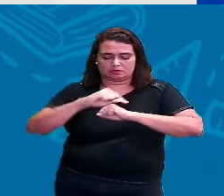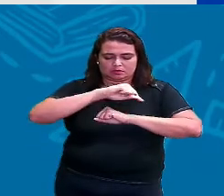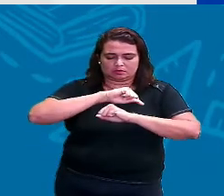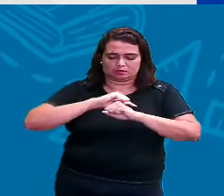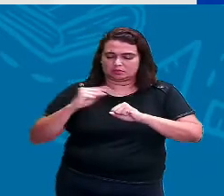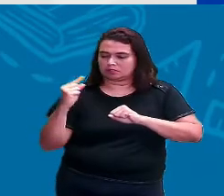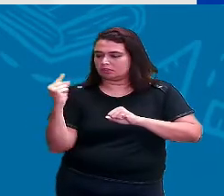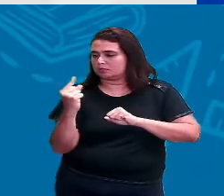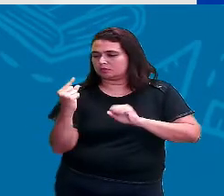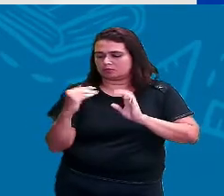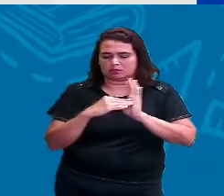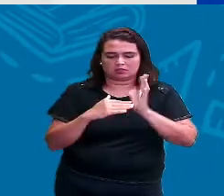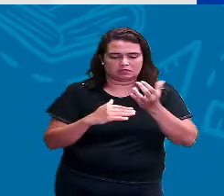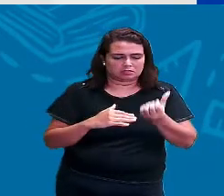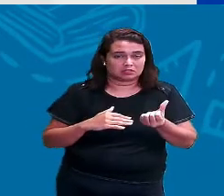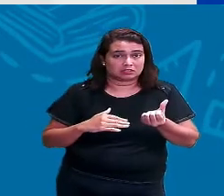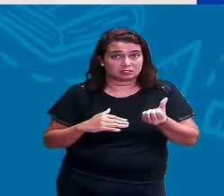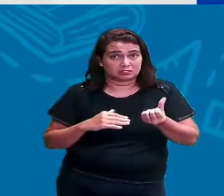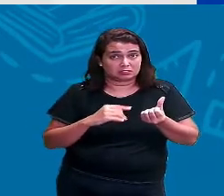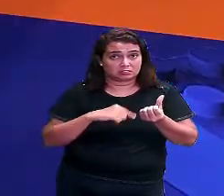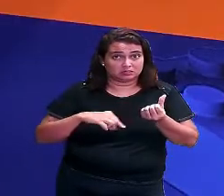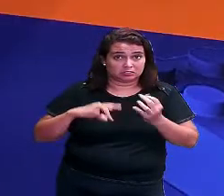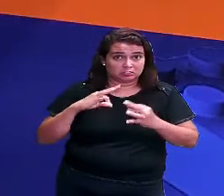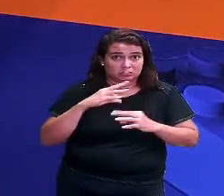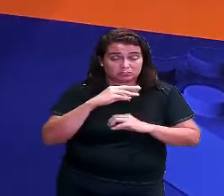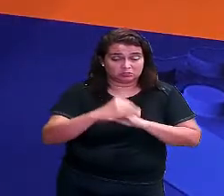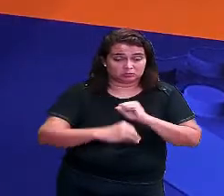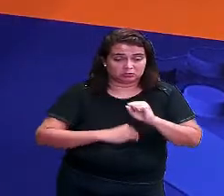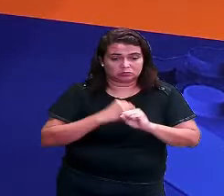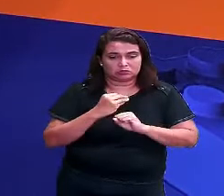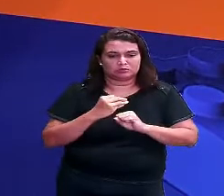1 a 6. Ou seja, é a